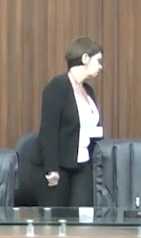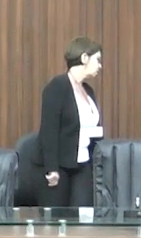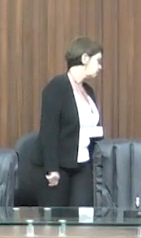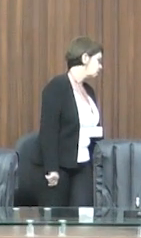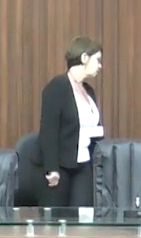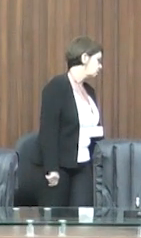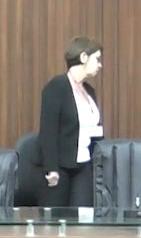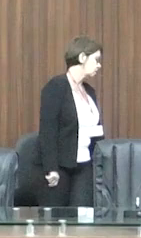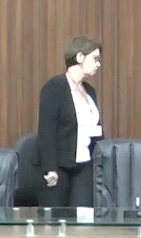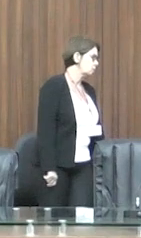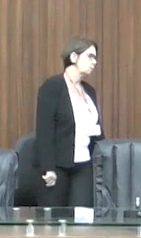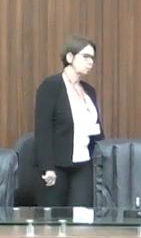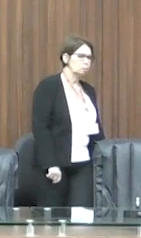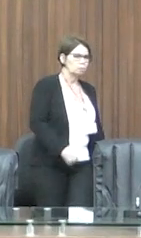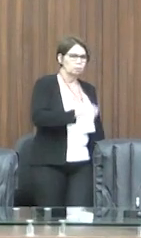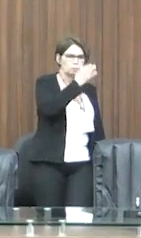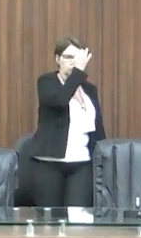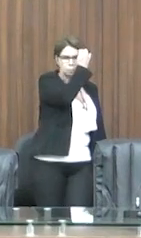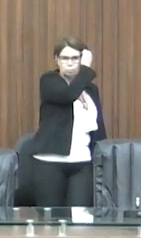deputado Felipe do Patriota.